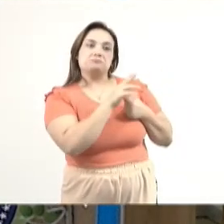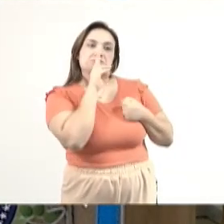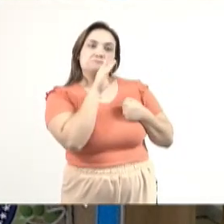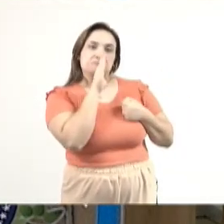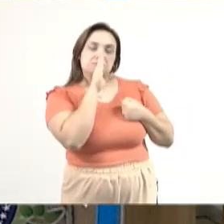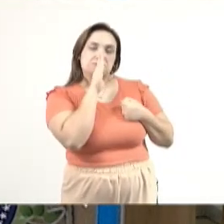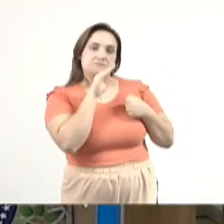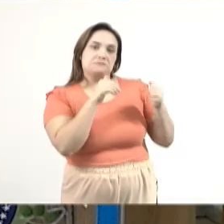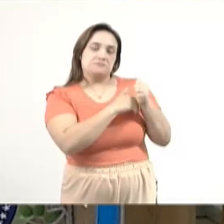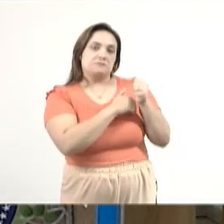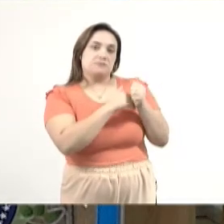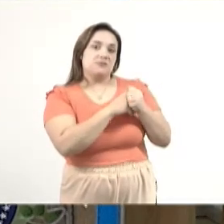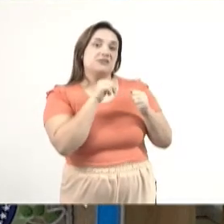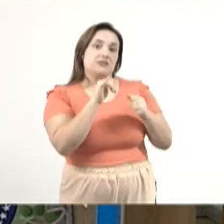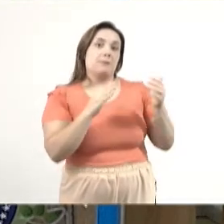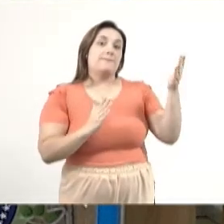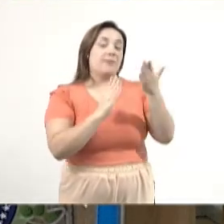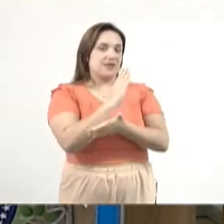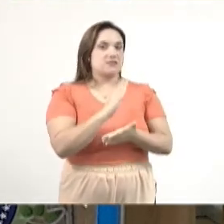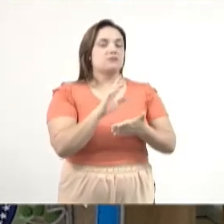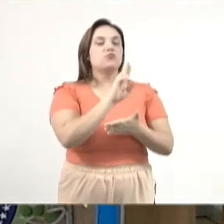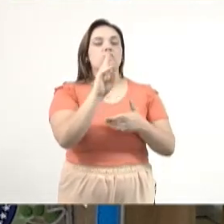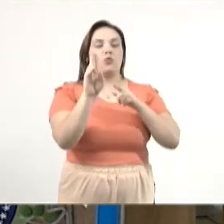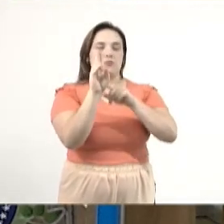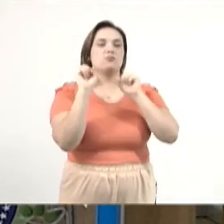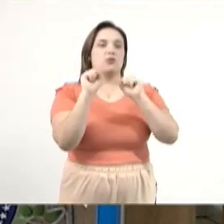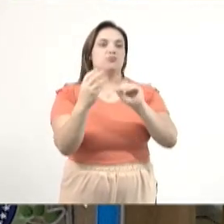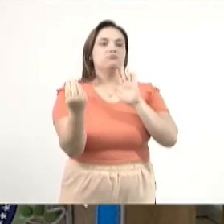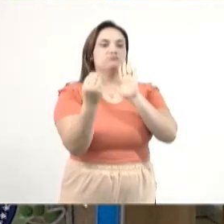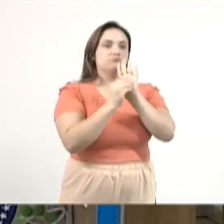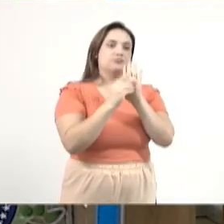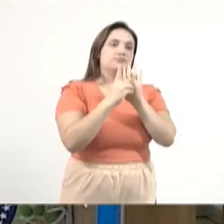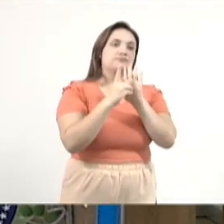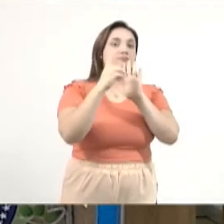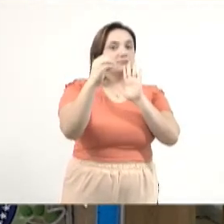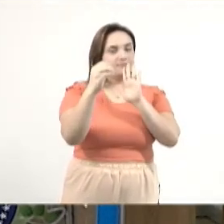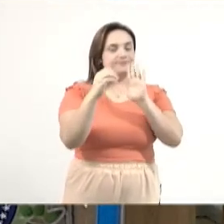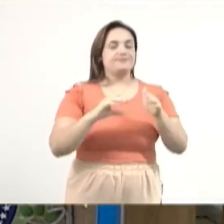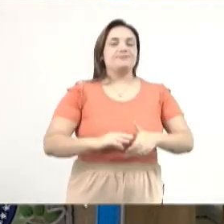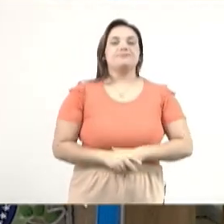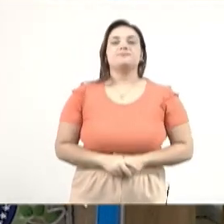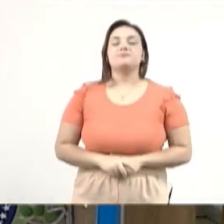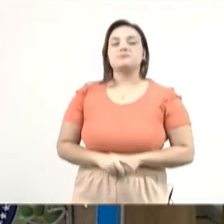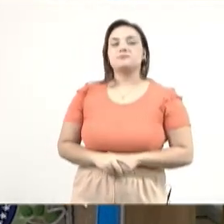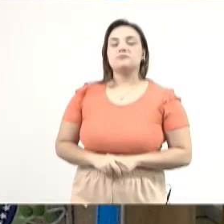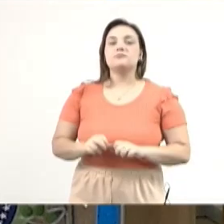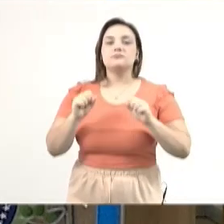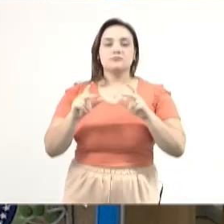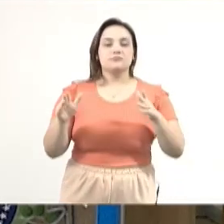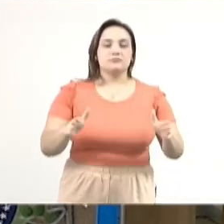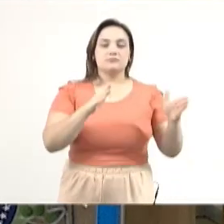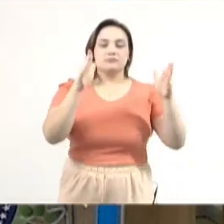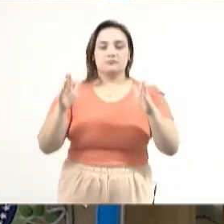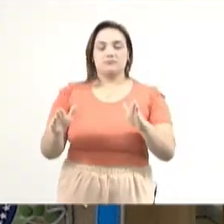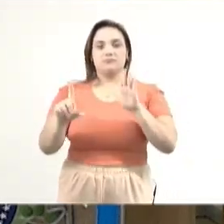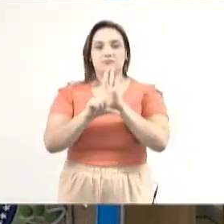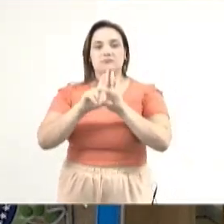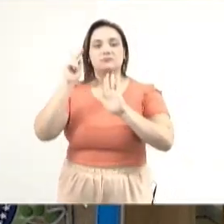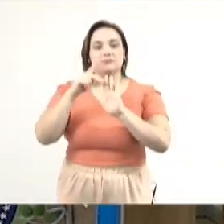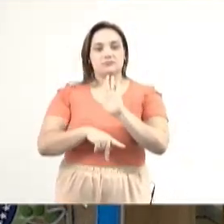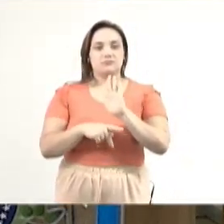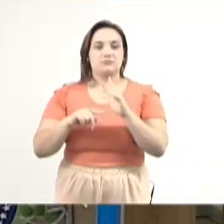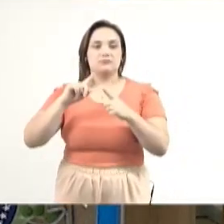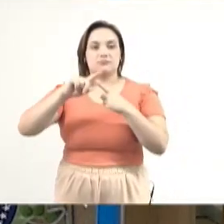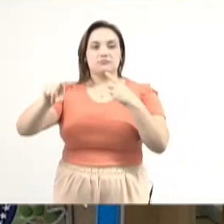e com a aprovação, como foi o que aconteceu, nome publicado na edição de hoje do Diário Oficial. O próximo item é um projeto de lei,